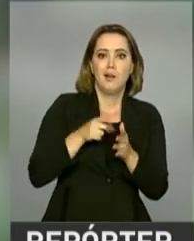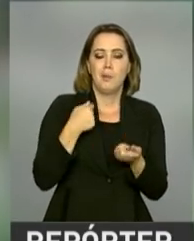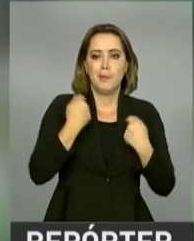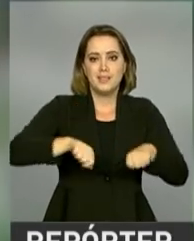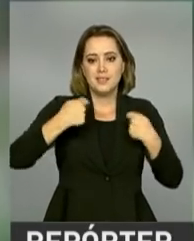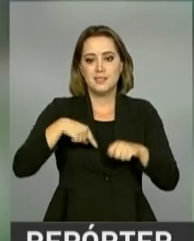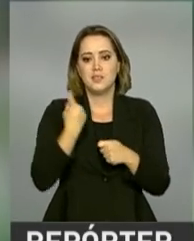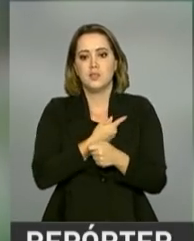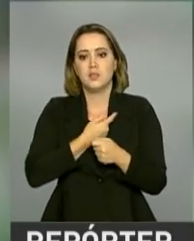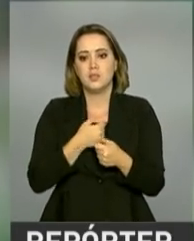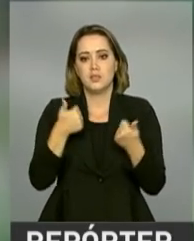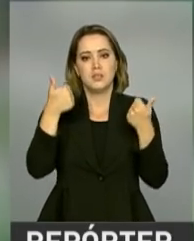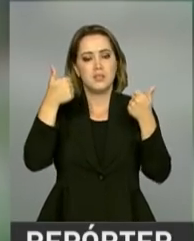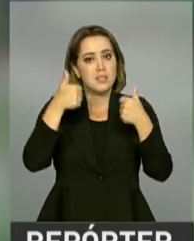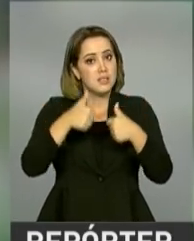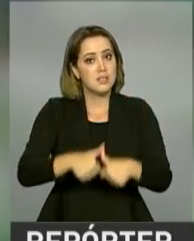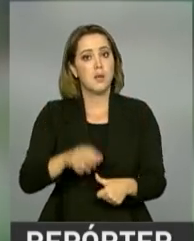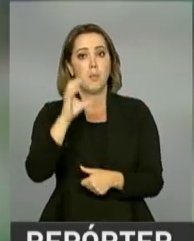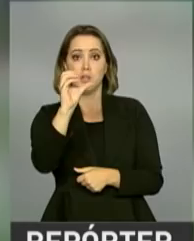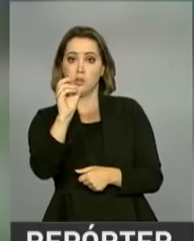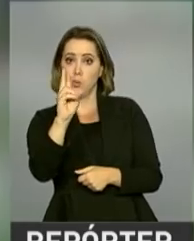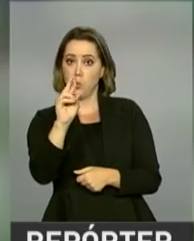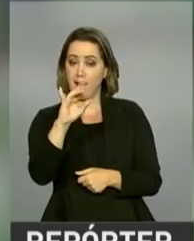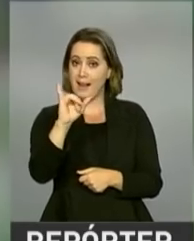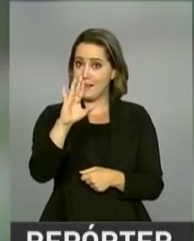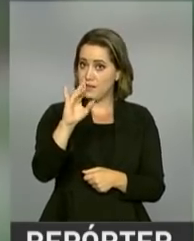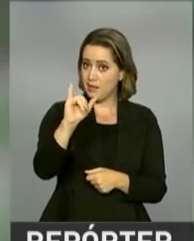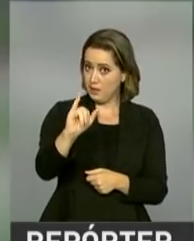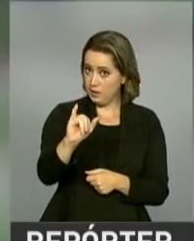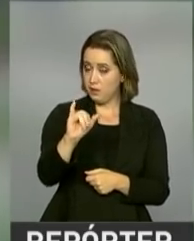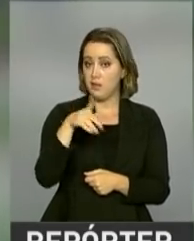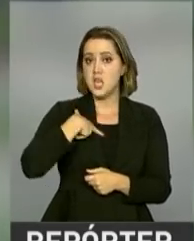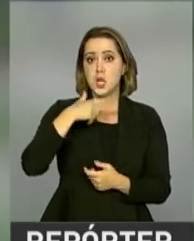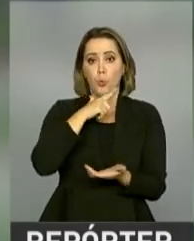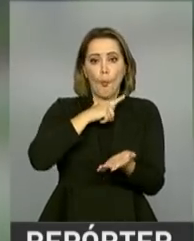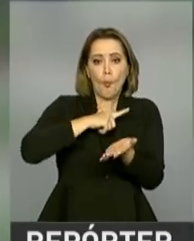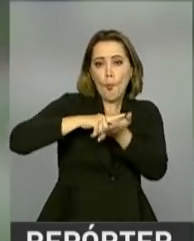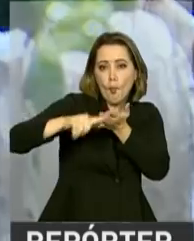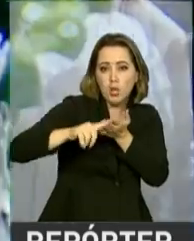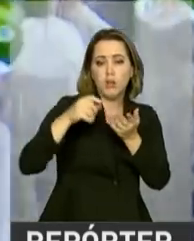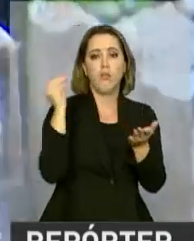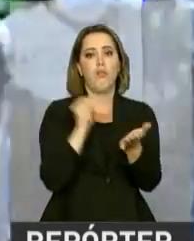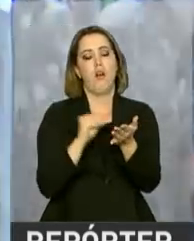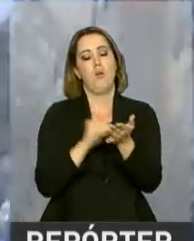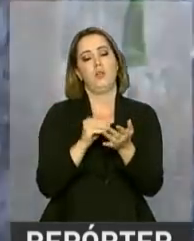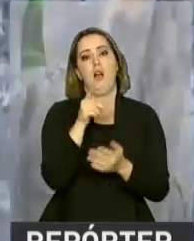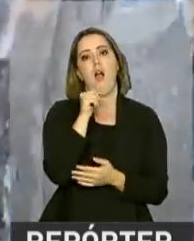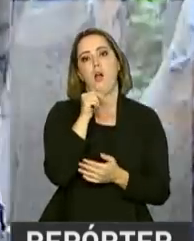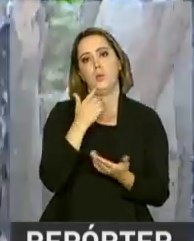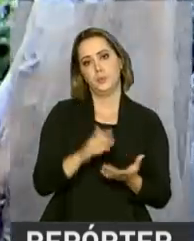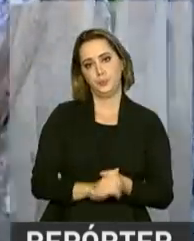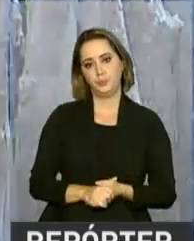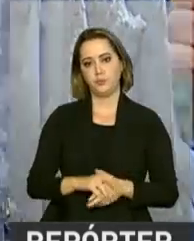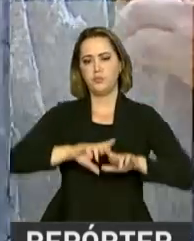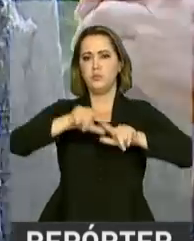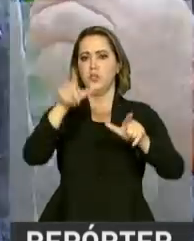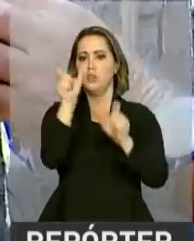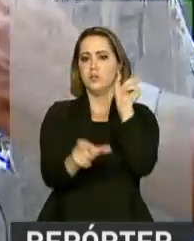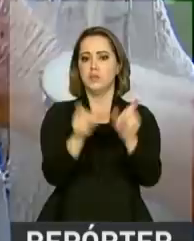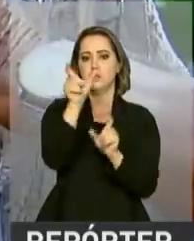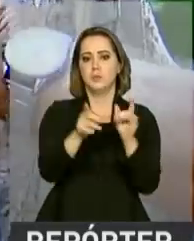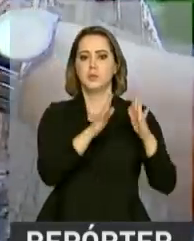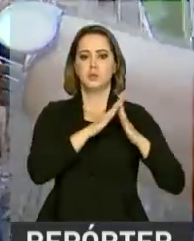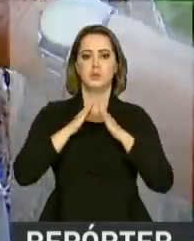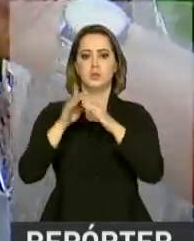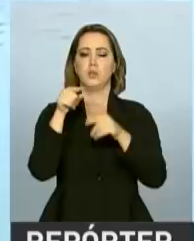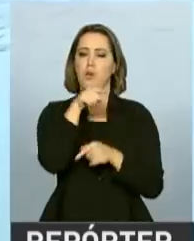que nós moramos no Cariri, um Cariri seco, um Cariri que é decadente de água. Mas para muitos moradores da região, como